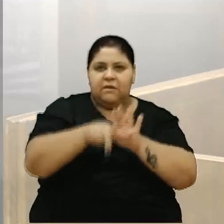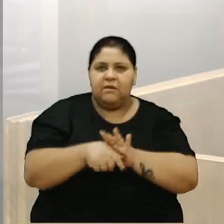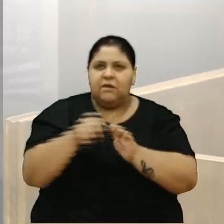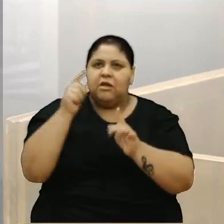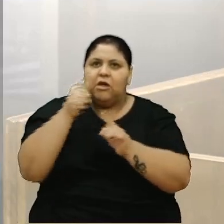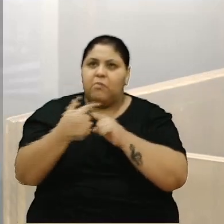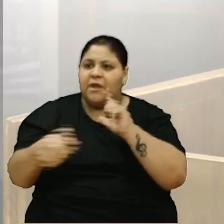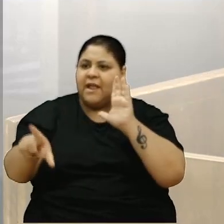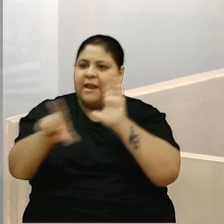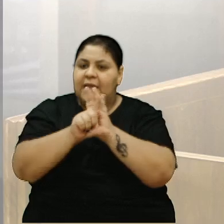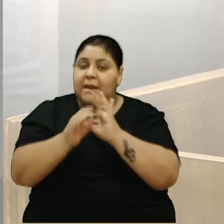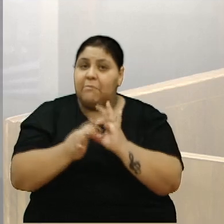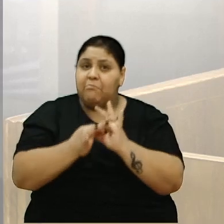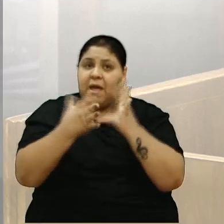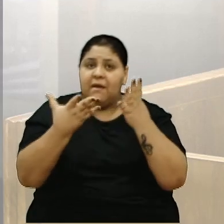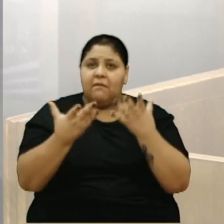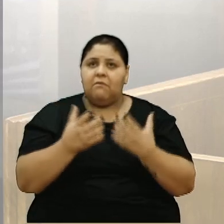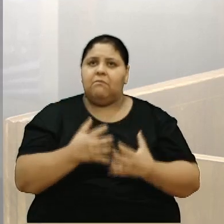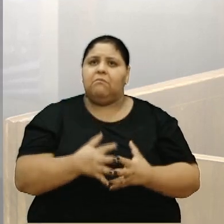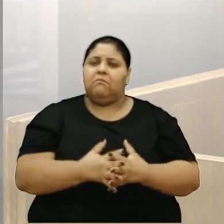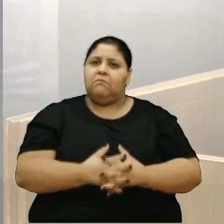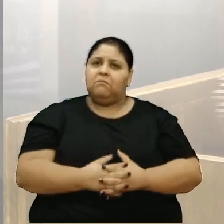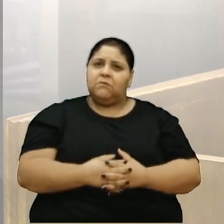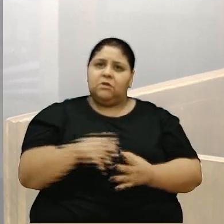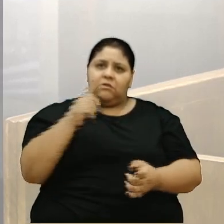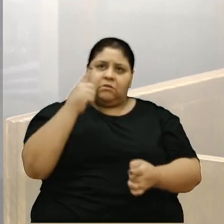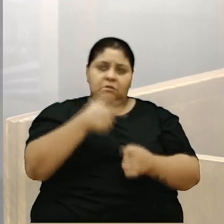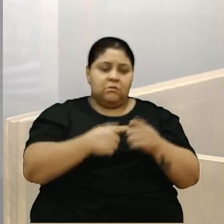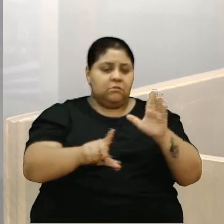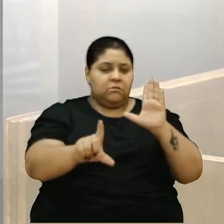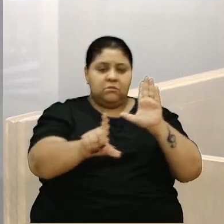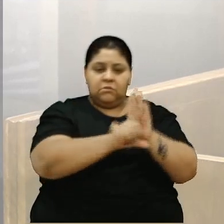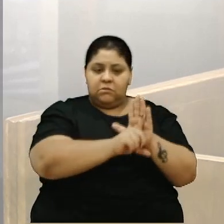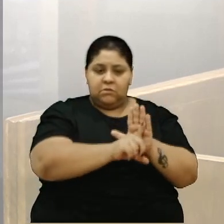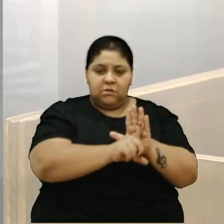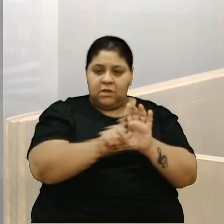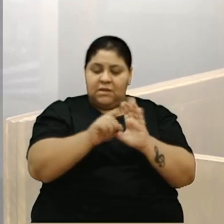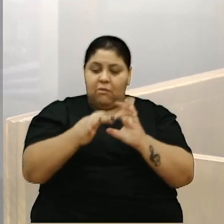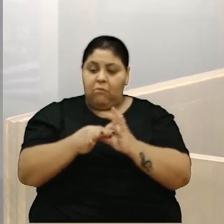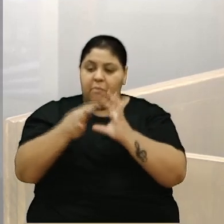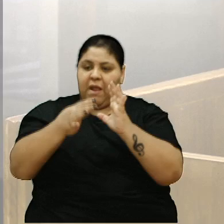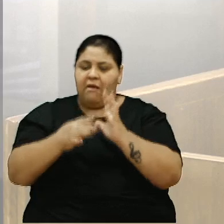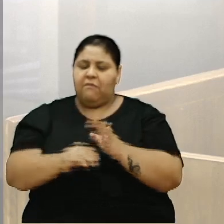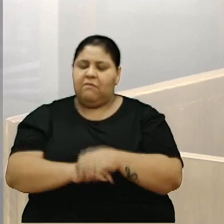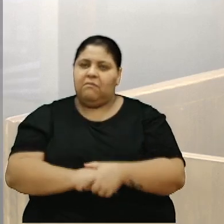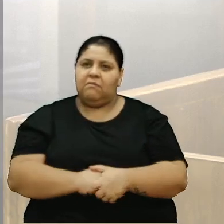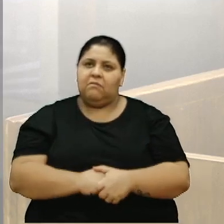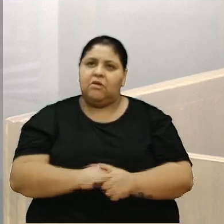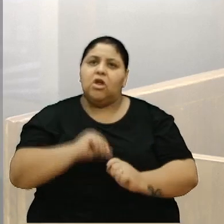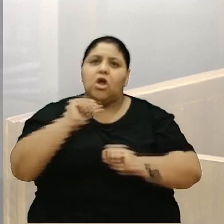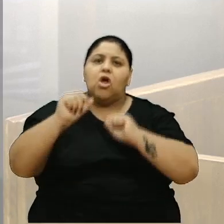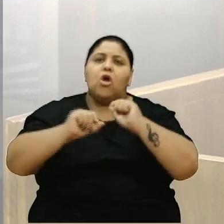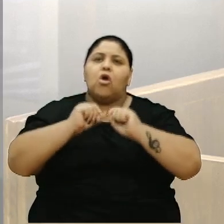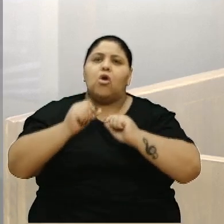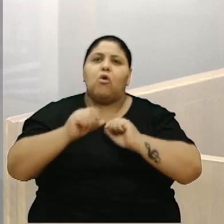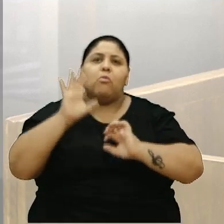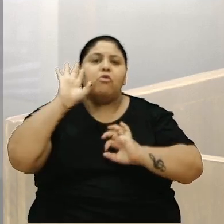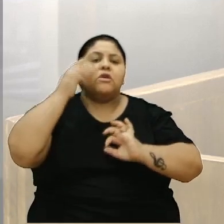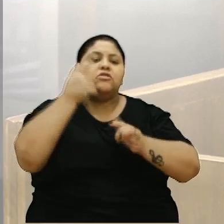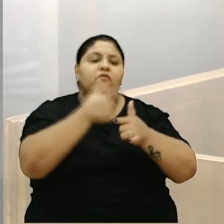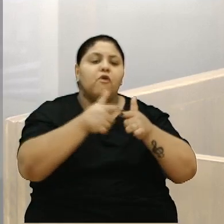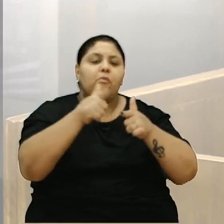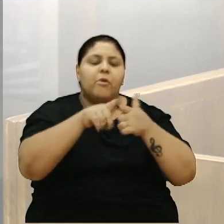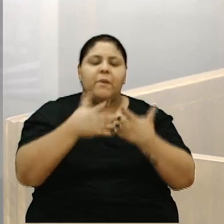lei permite. Porque se a lei não permitisse, ele não largava. Como é que lá resolveu o